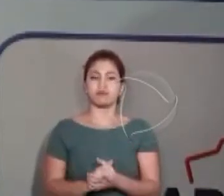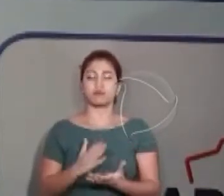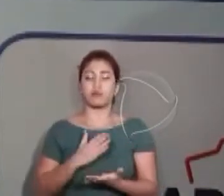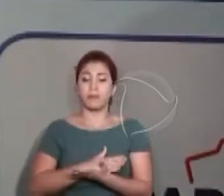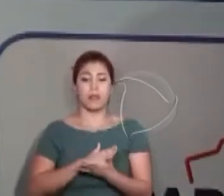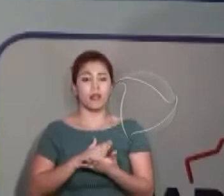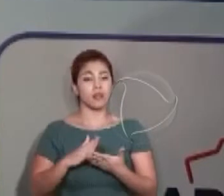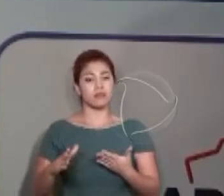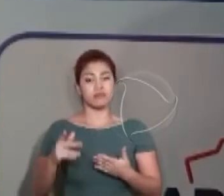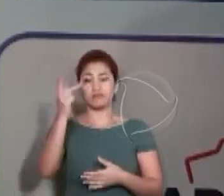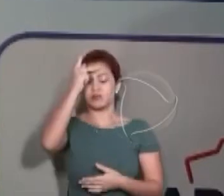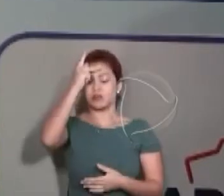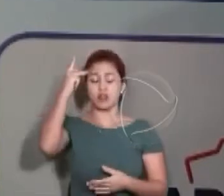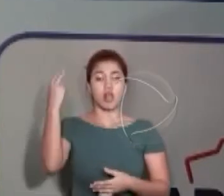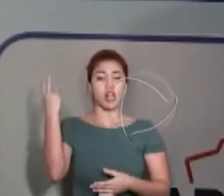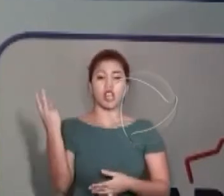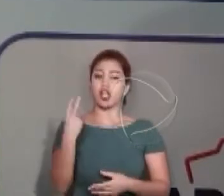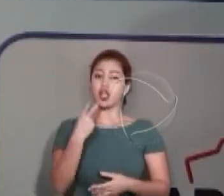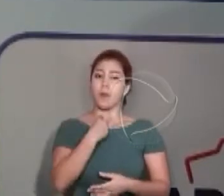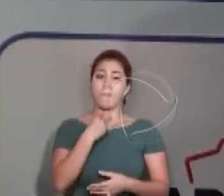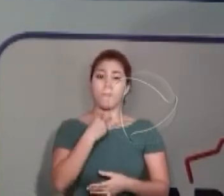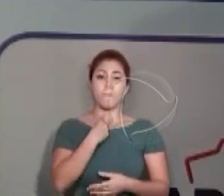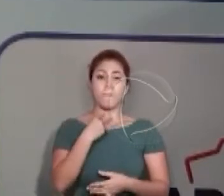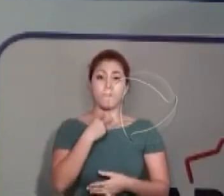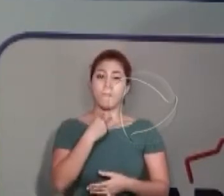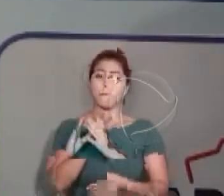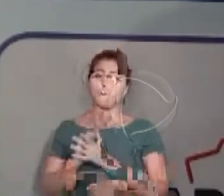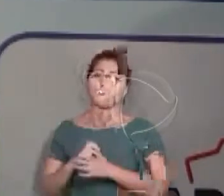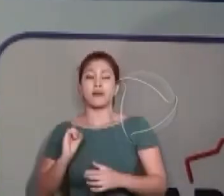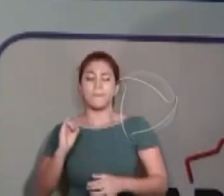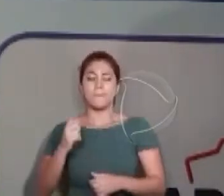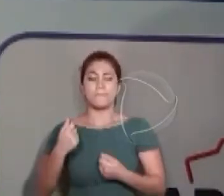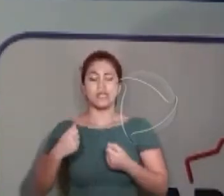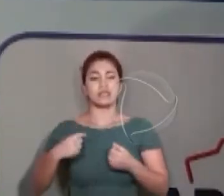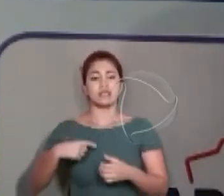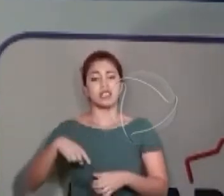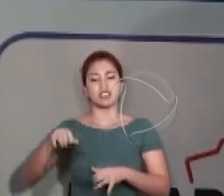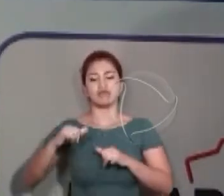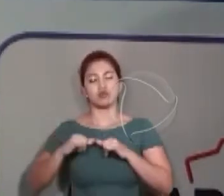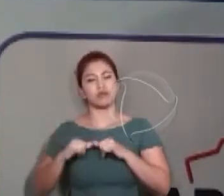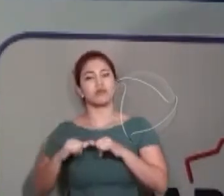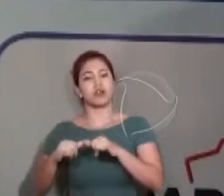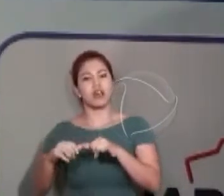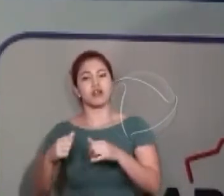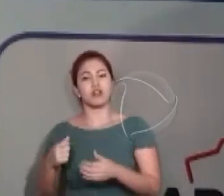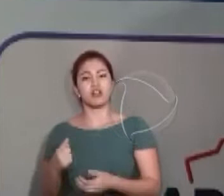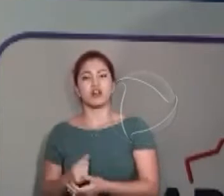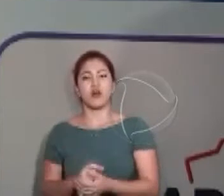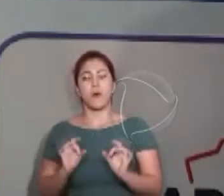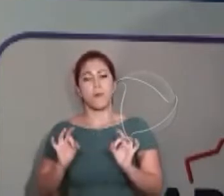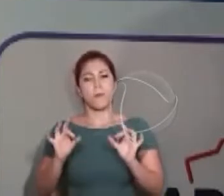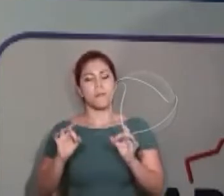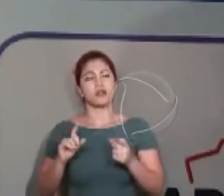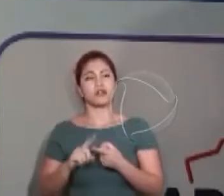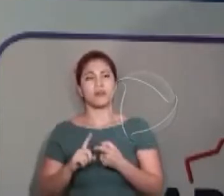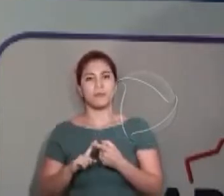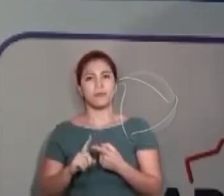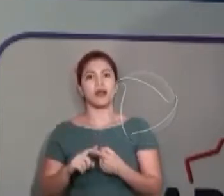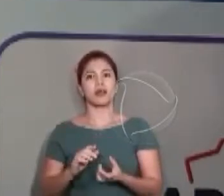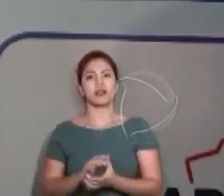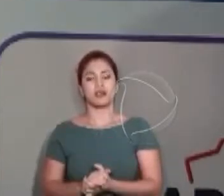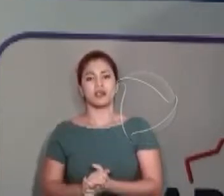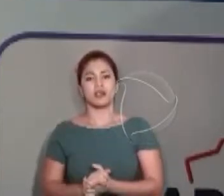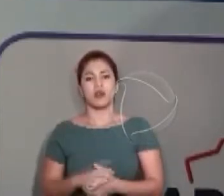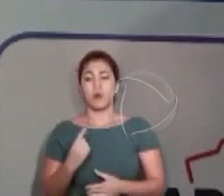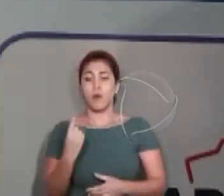ninguém pode sair de casa sem uma justificativa de alimentos, de medicamentos, e sempre uma pessoa da família apenas,